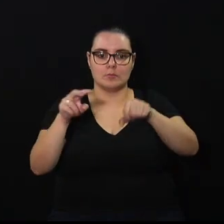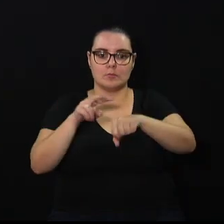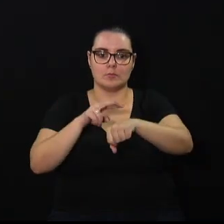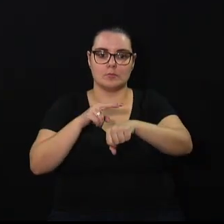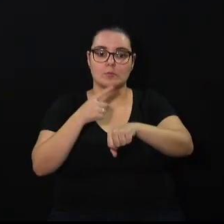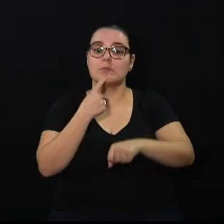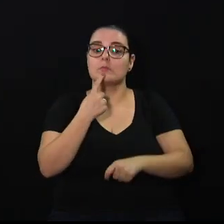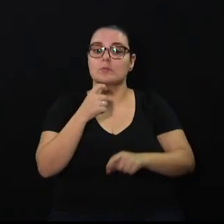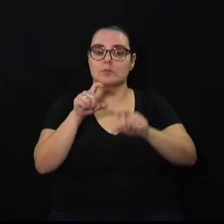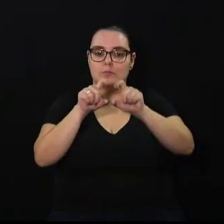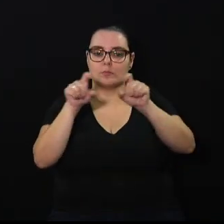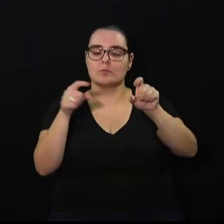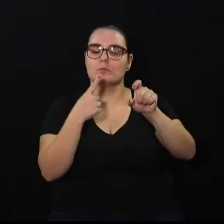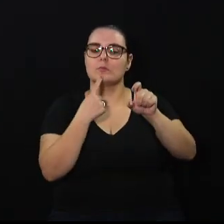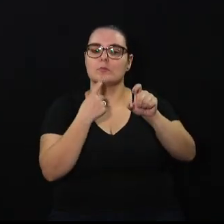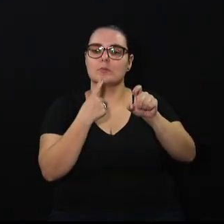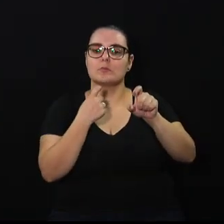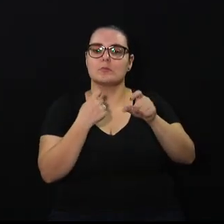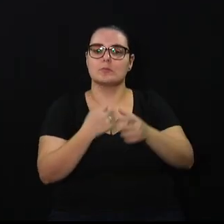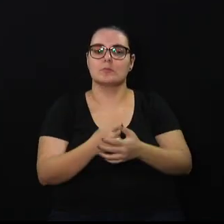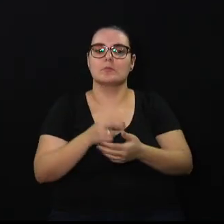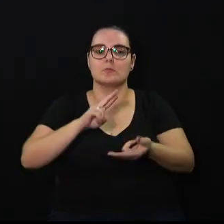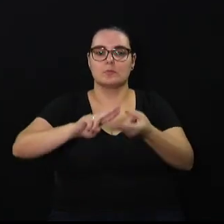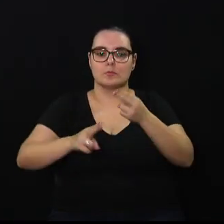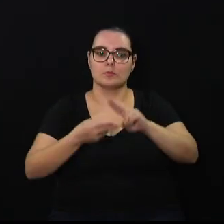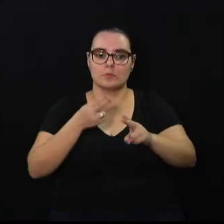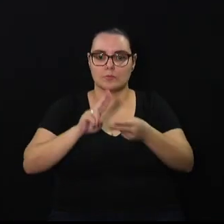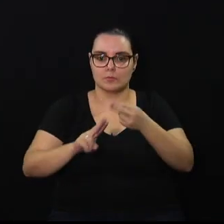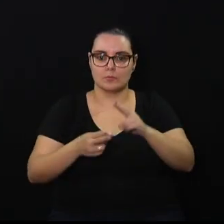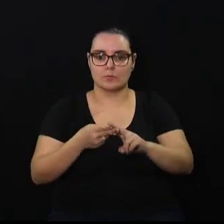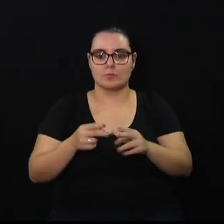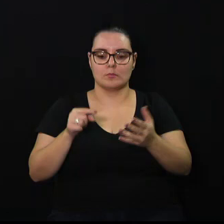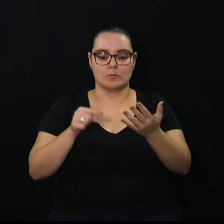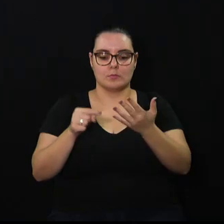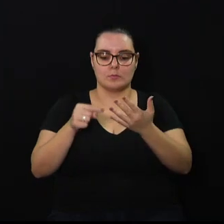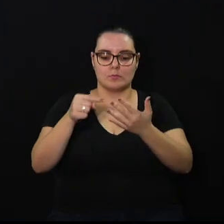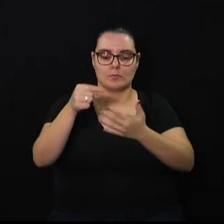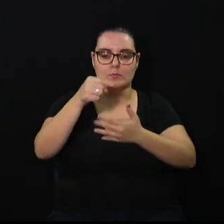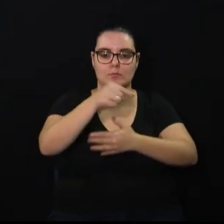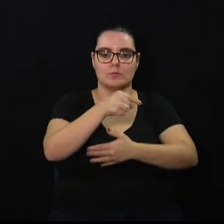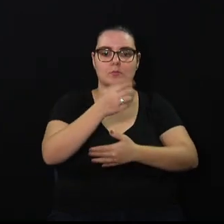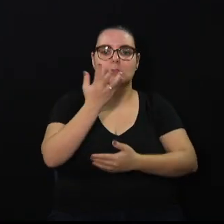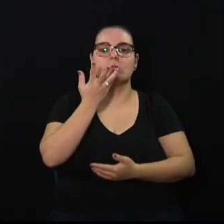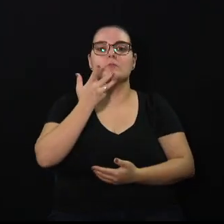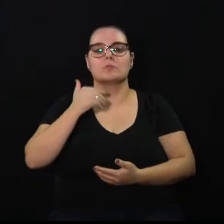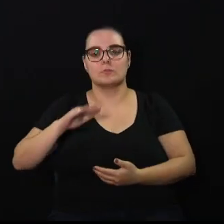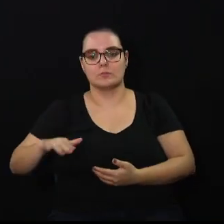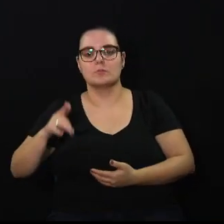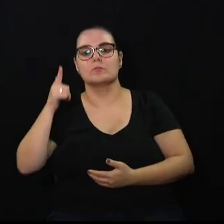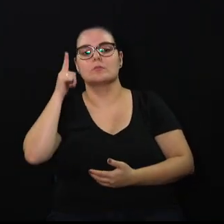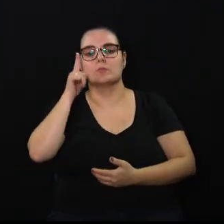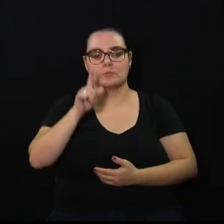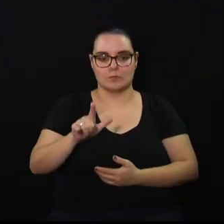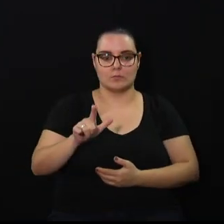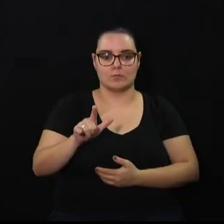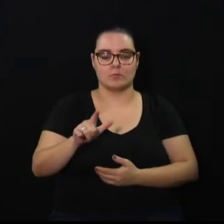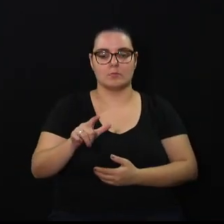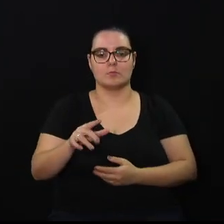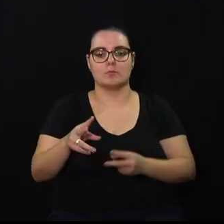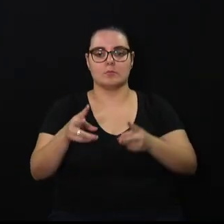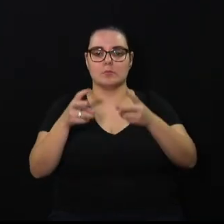eles foram é as habilidades né os itens e os tópicos que essa criança conseguiu contemplar